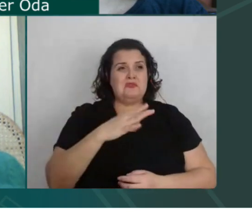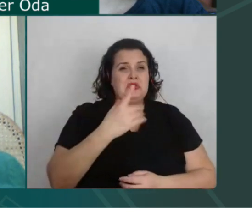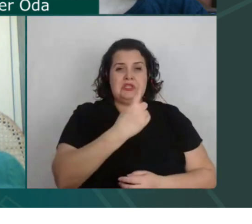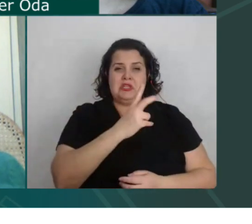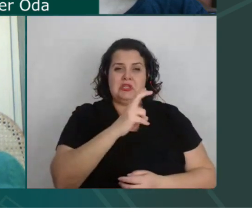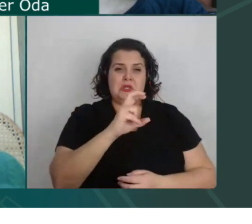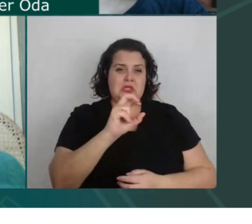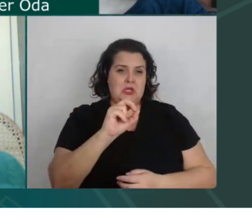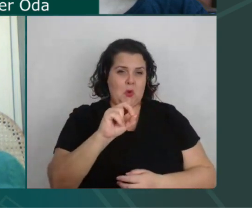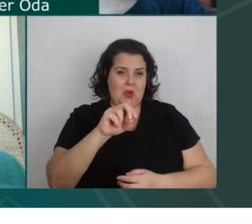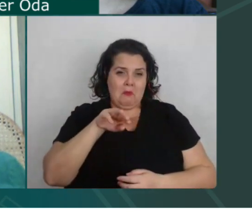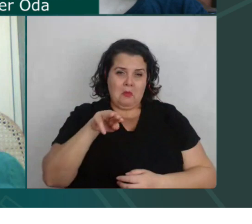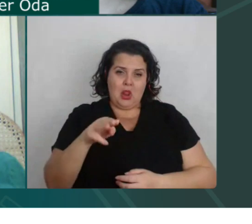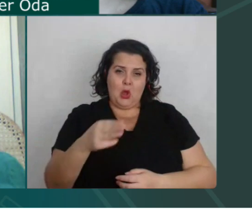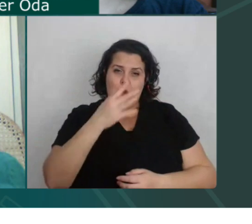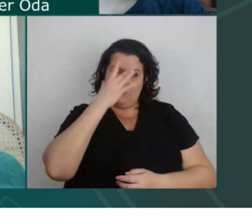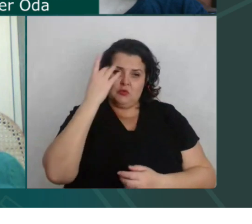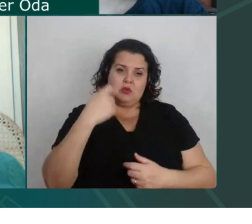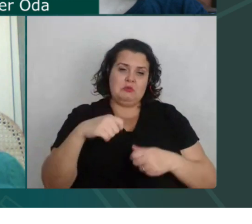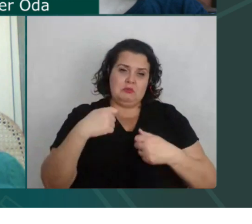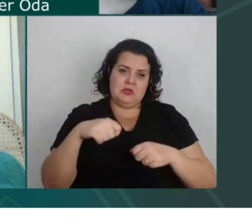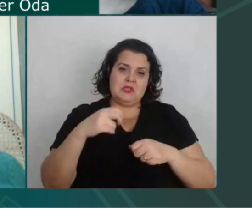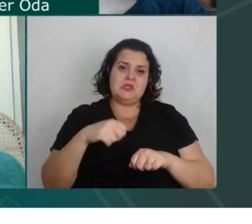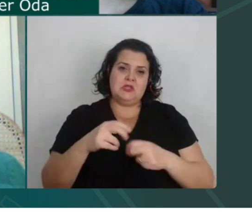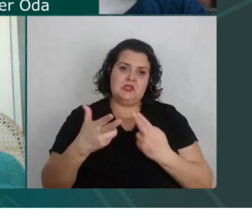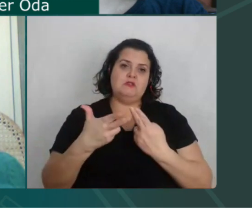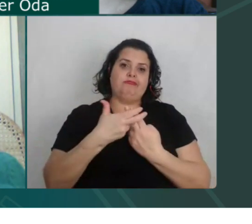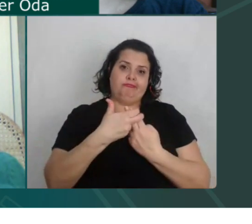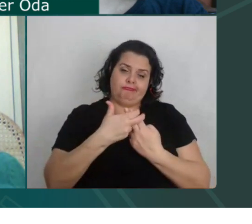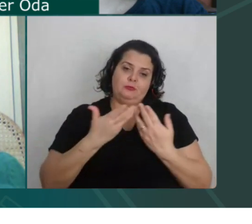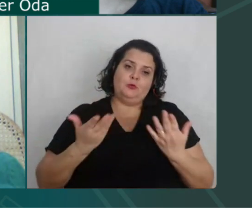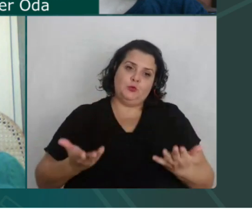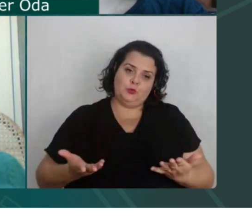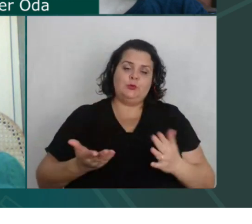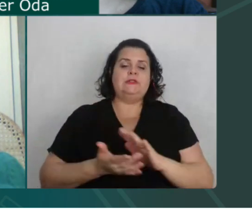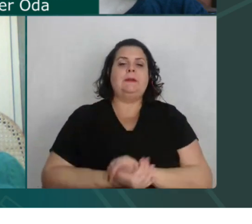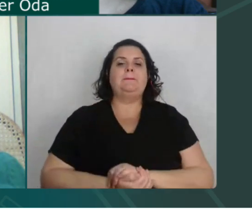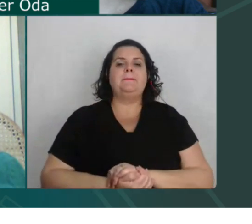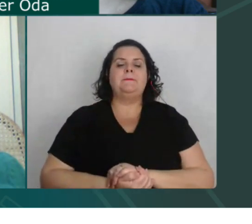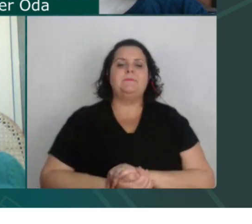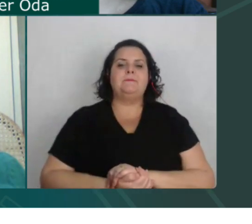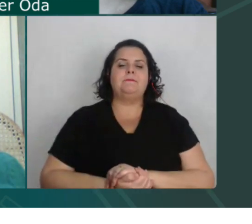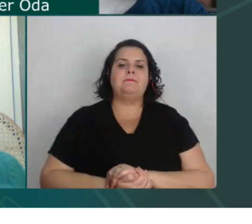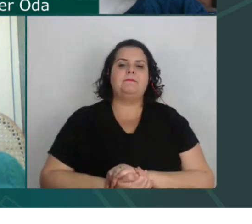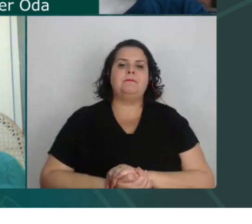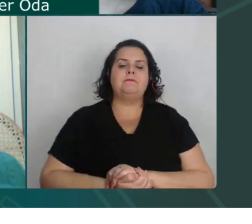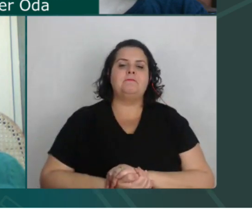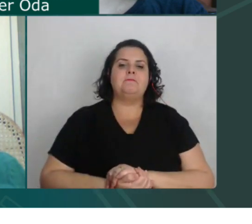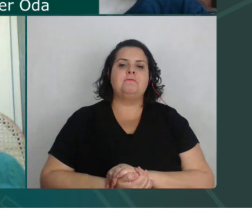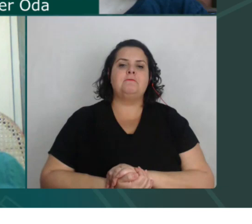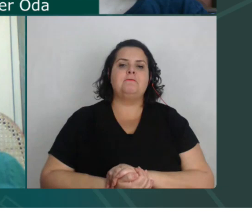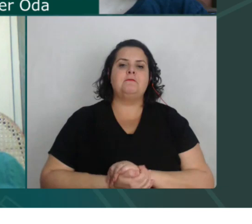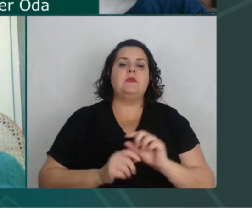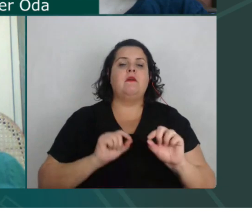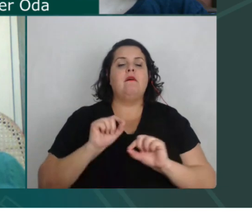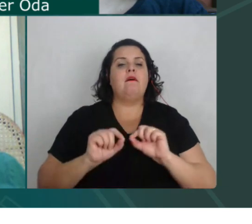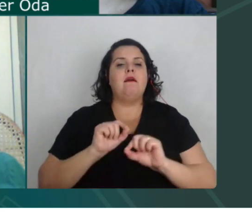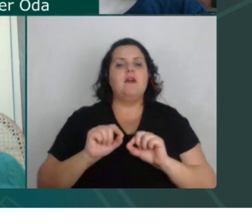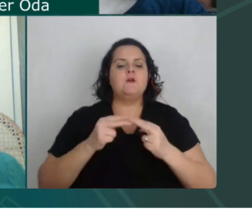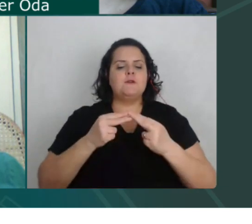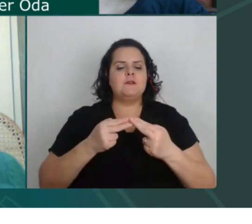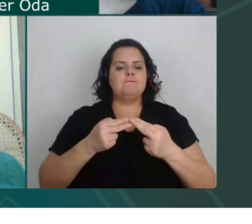dependem exclusivamente do SUS. Então, acho que isso fica, né, muito marcado aqui, eu acho, na fala